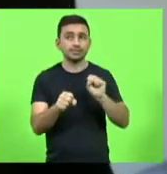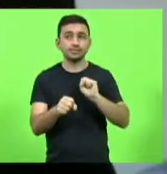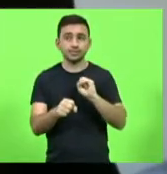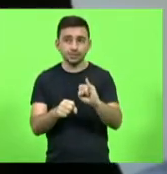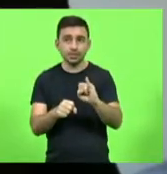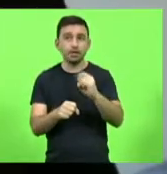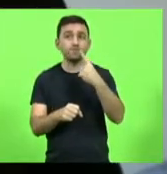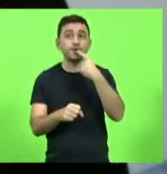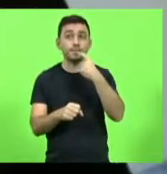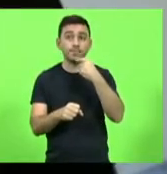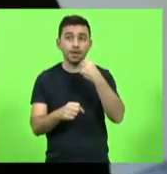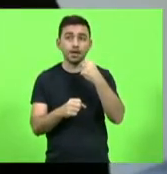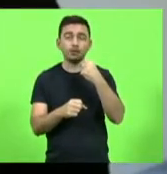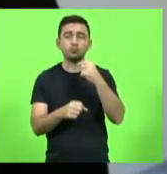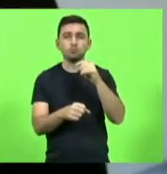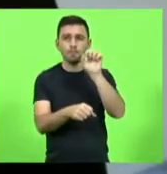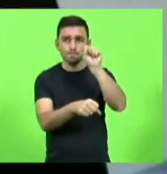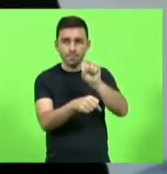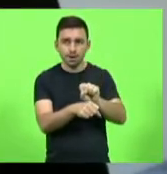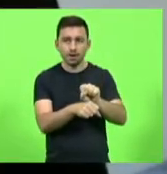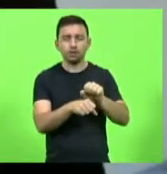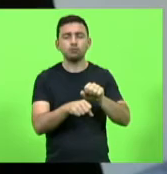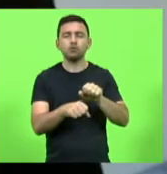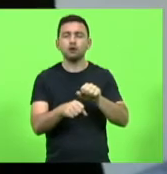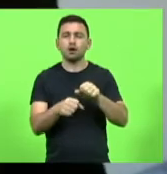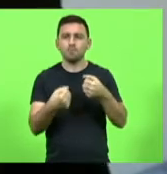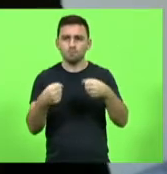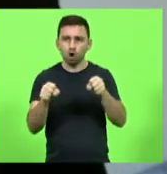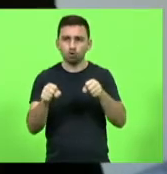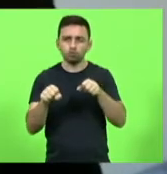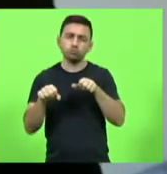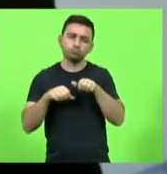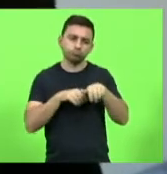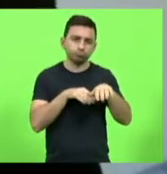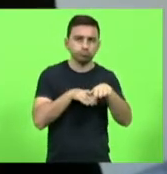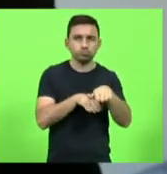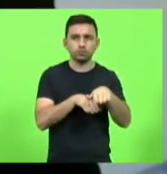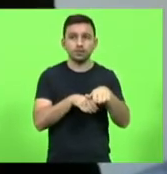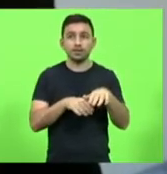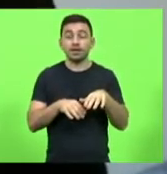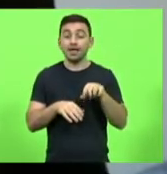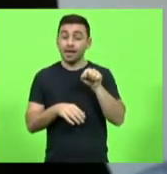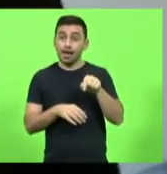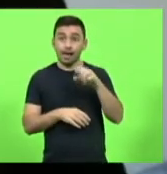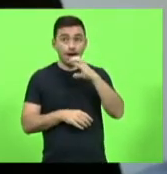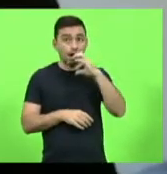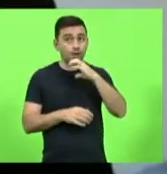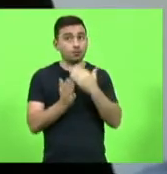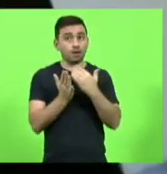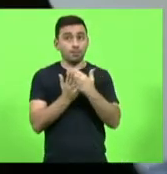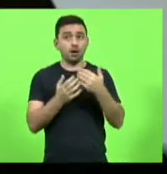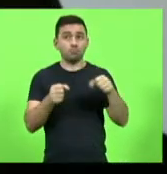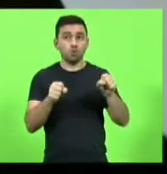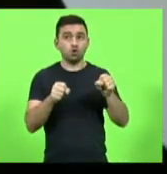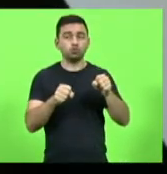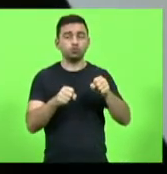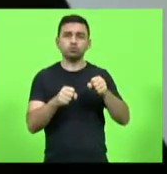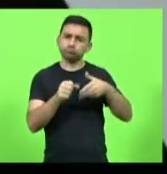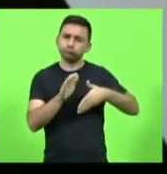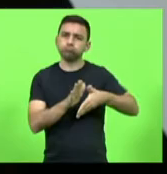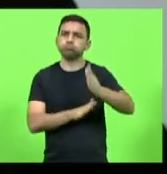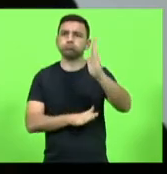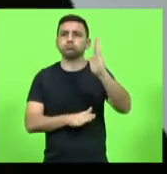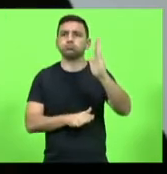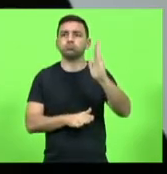o pessoal fica e vai para essa área. Assim que abre, como as motos são mais rápidas e mais ágeis, elas podem seguir o